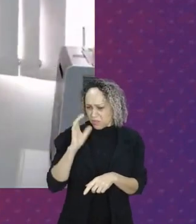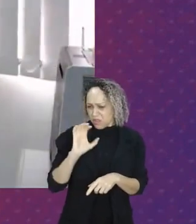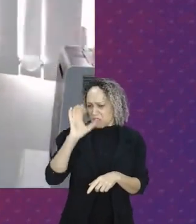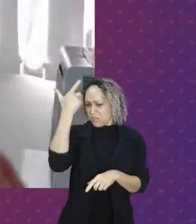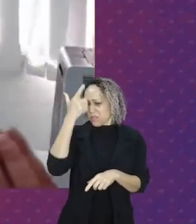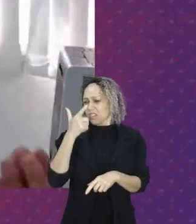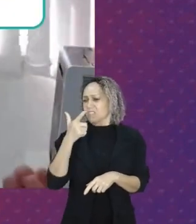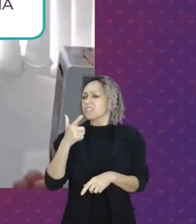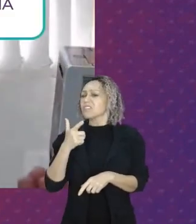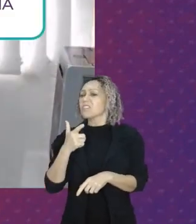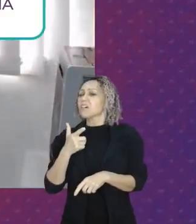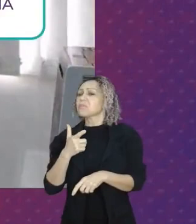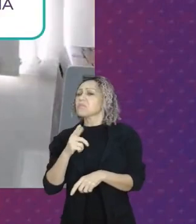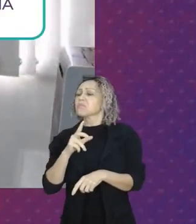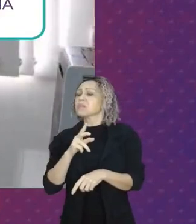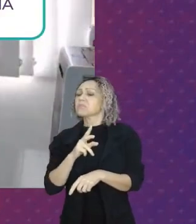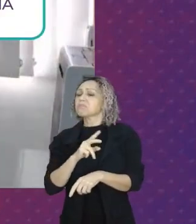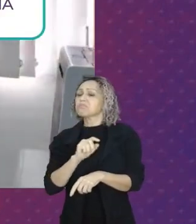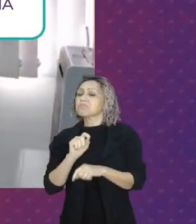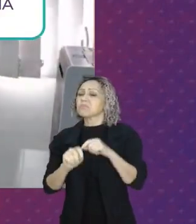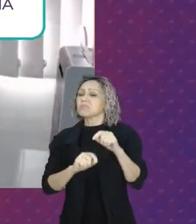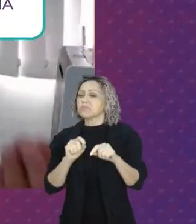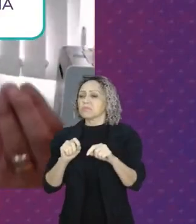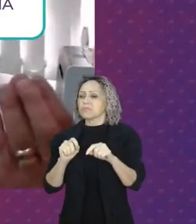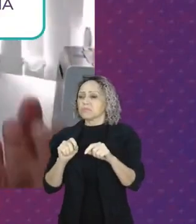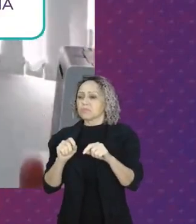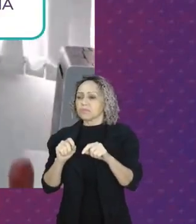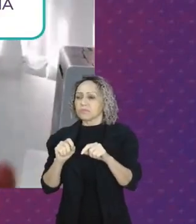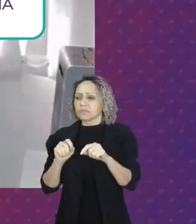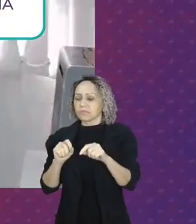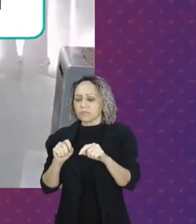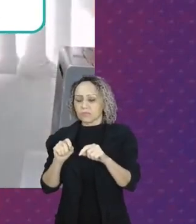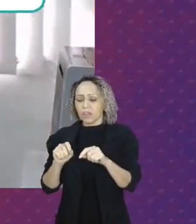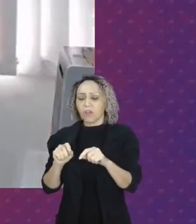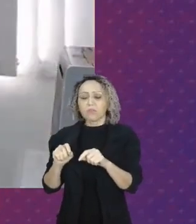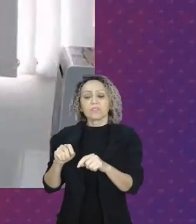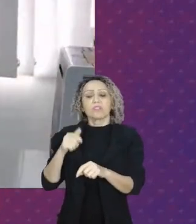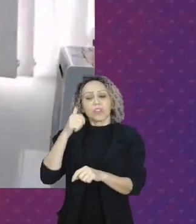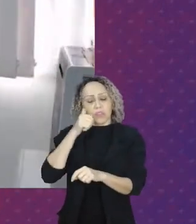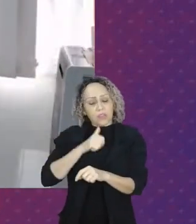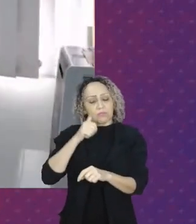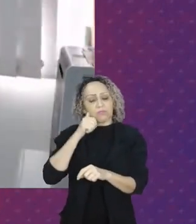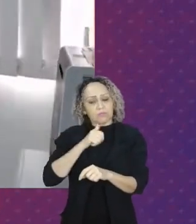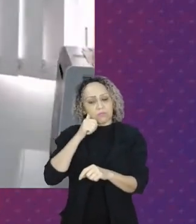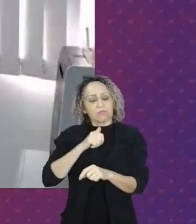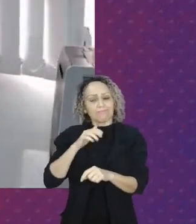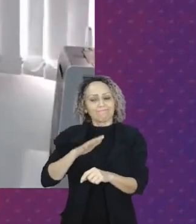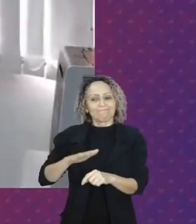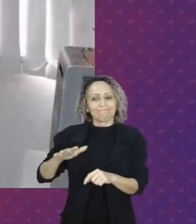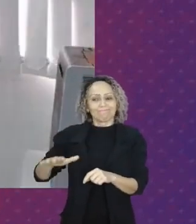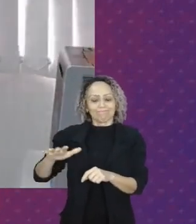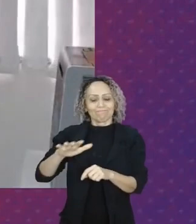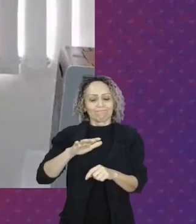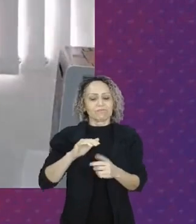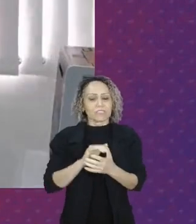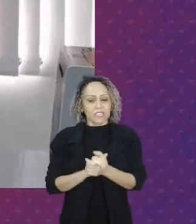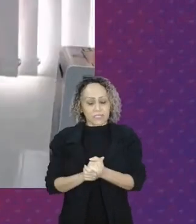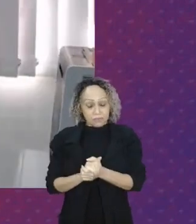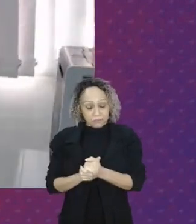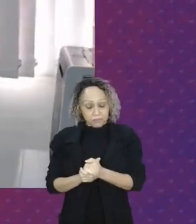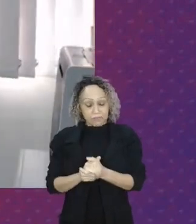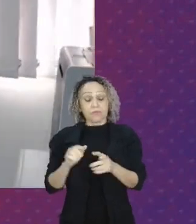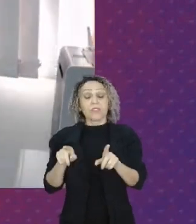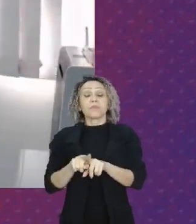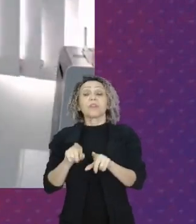dessas escolas são ocupados por mulheres. Sim, porque também, em razão de a